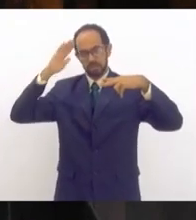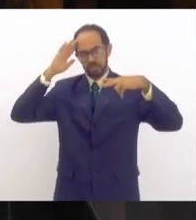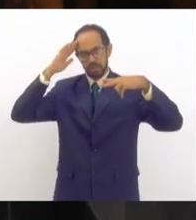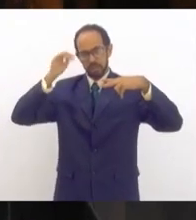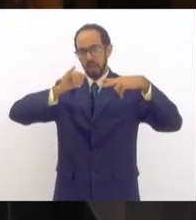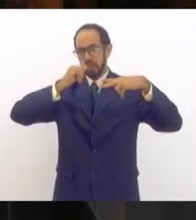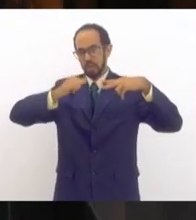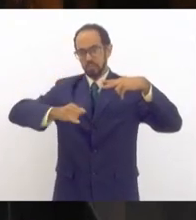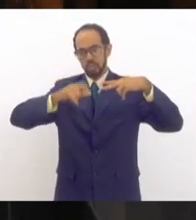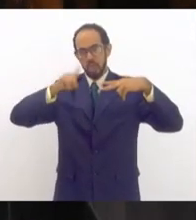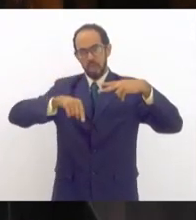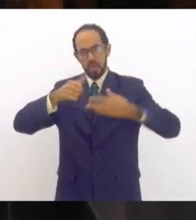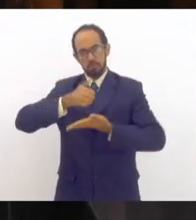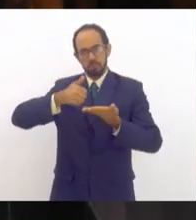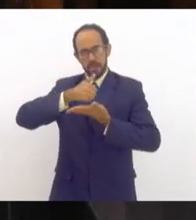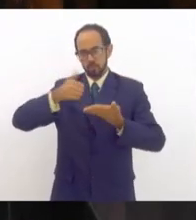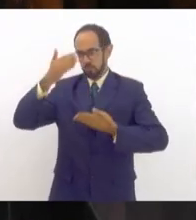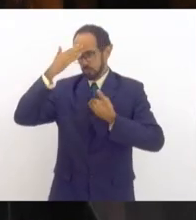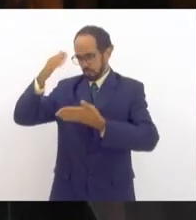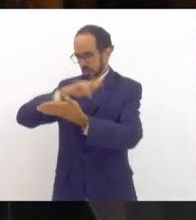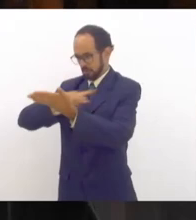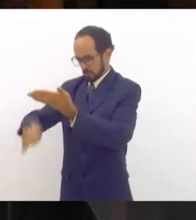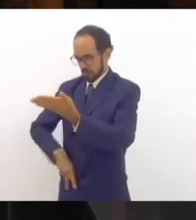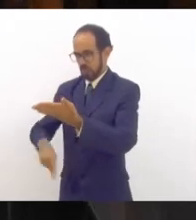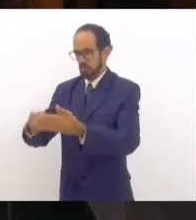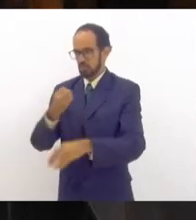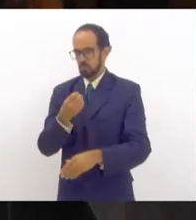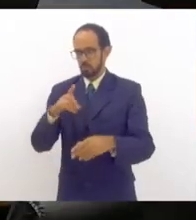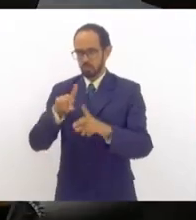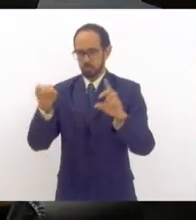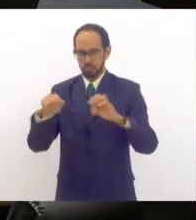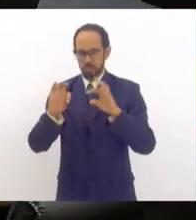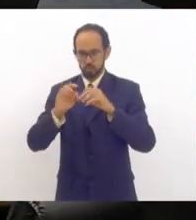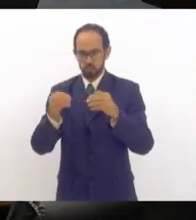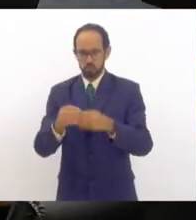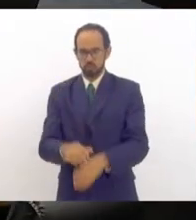é necessário Obrigado Presidente Tenham todos um ótimo dia